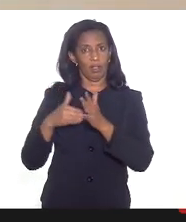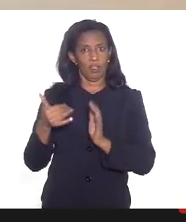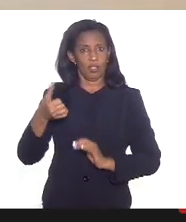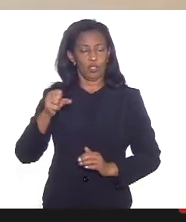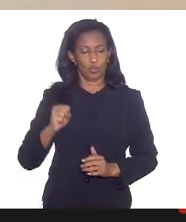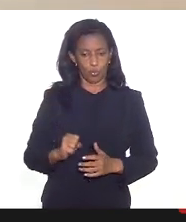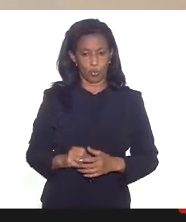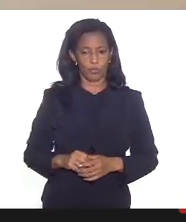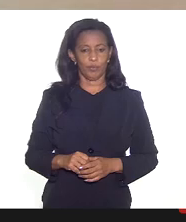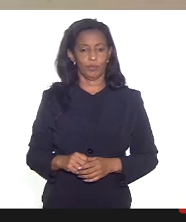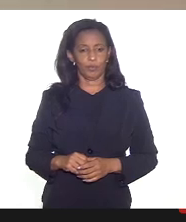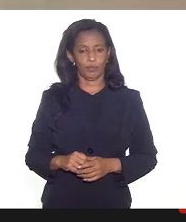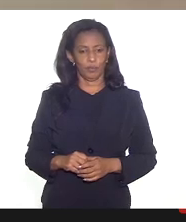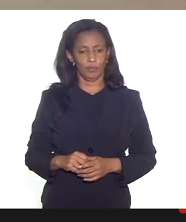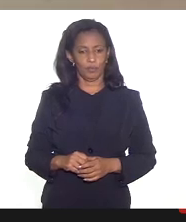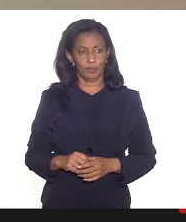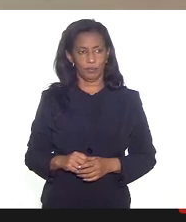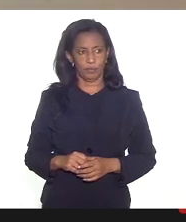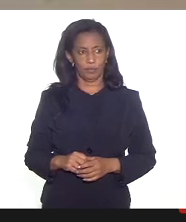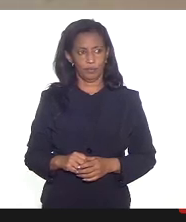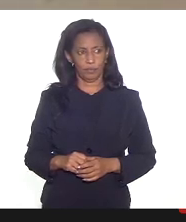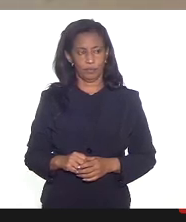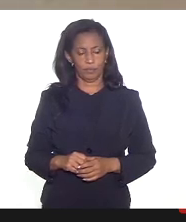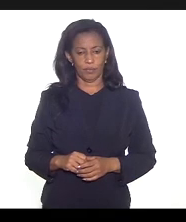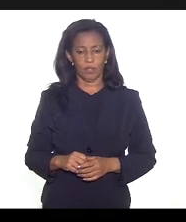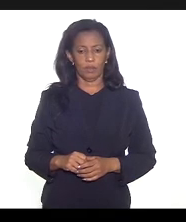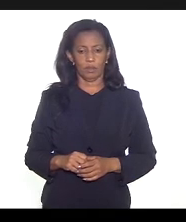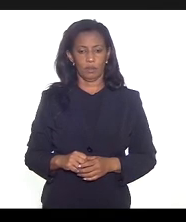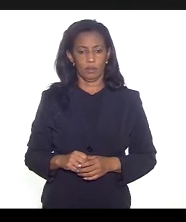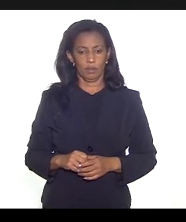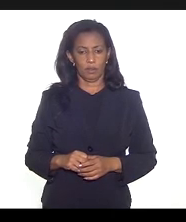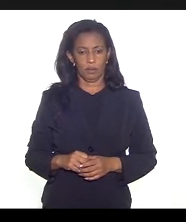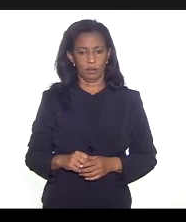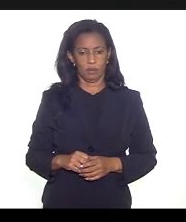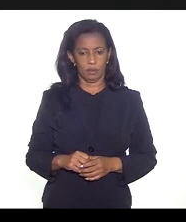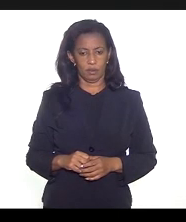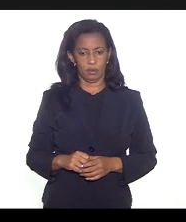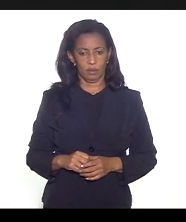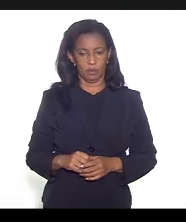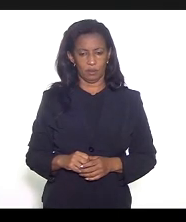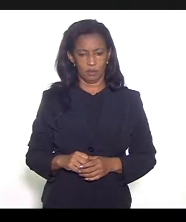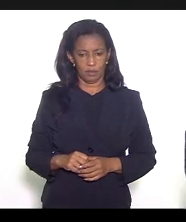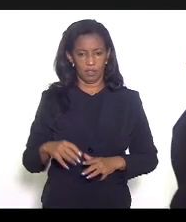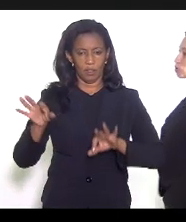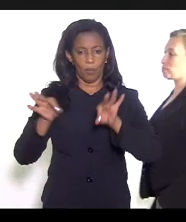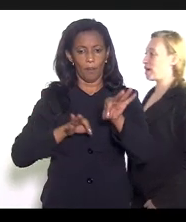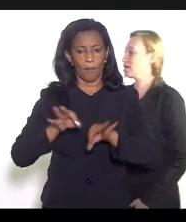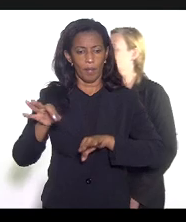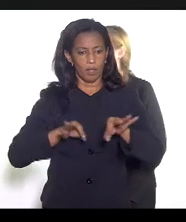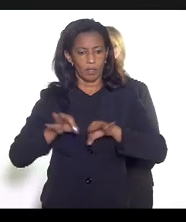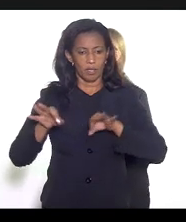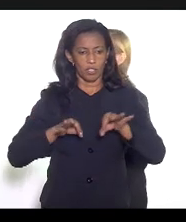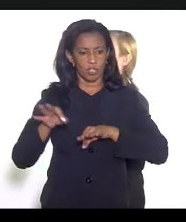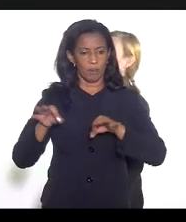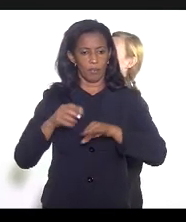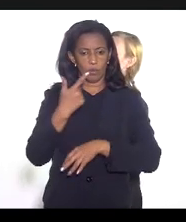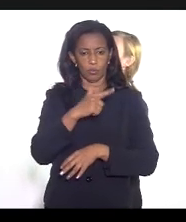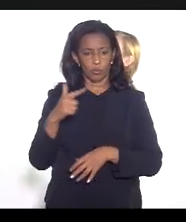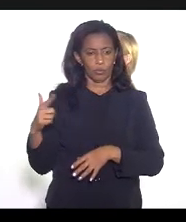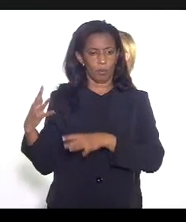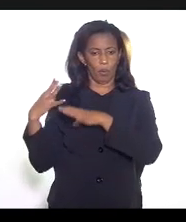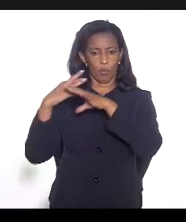não deu para entender não e é mais na não tem um planejamento né mas do